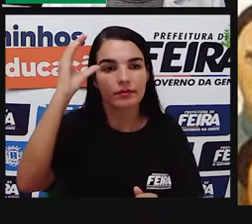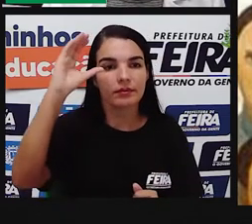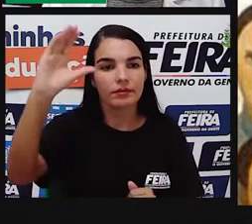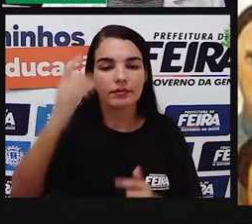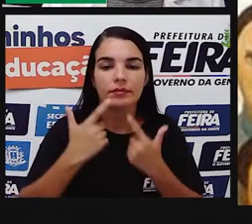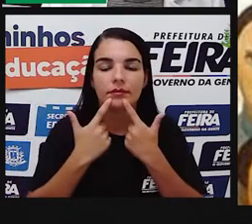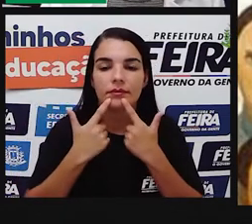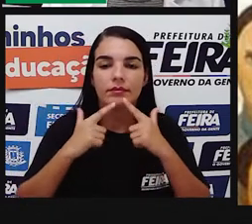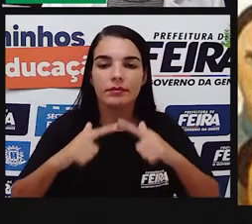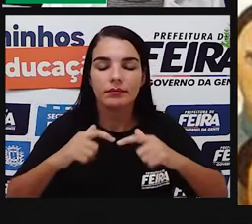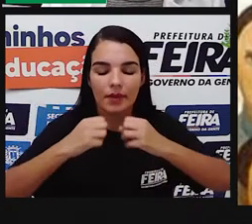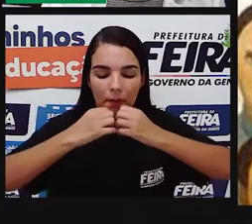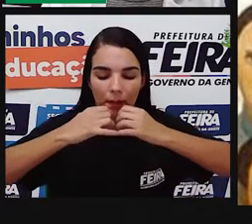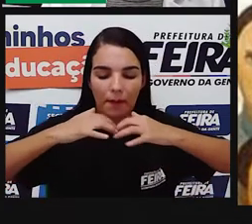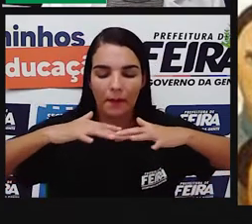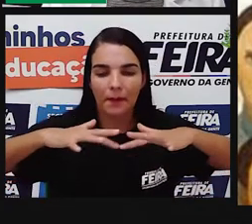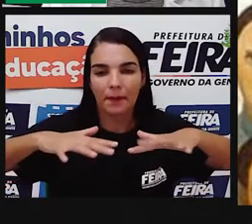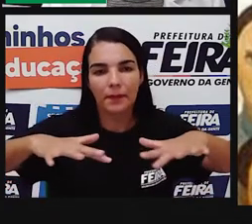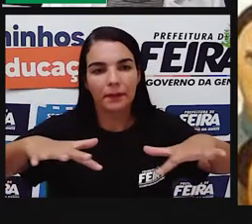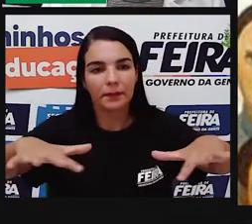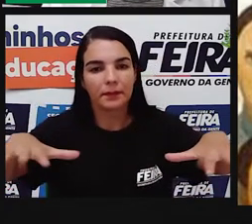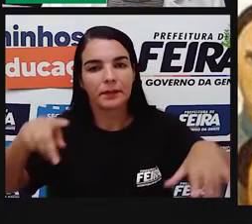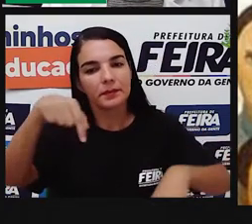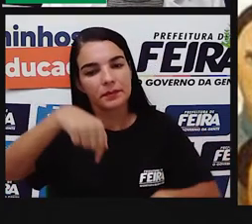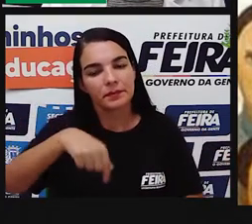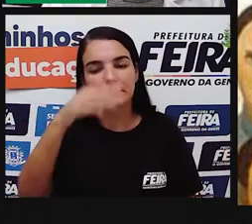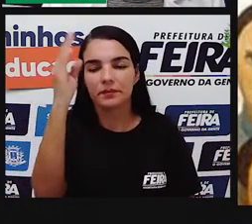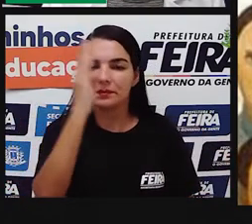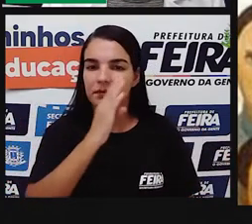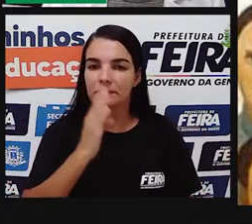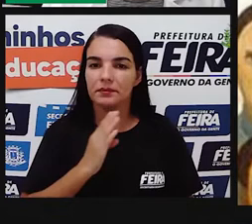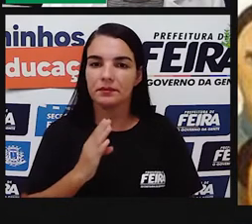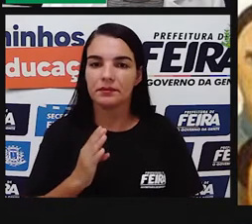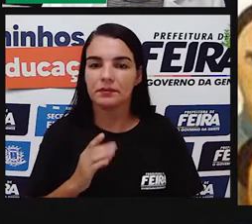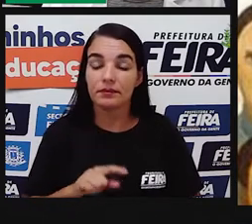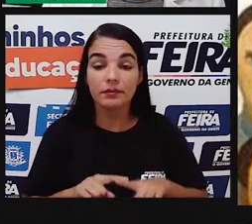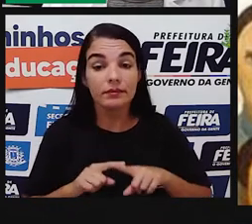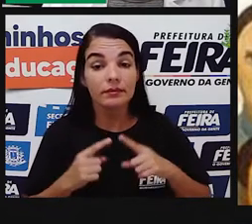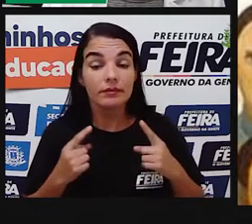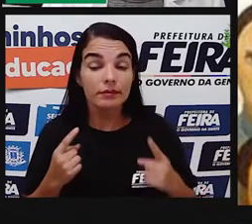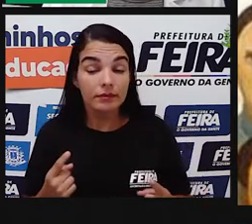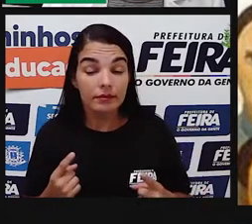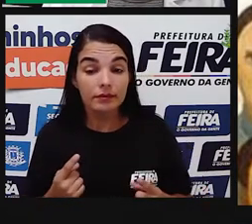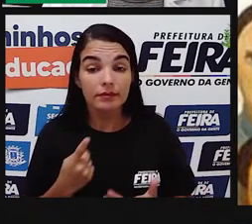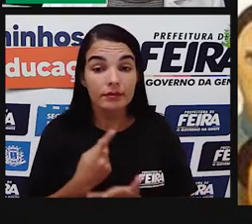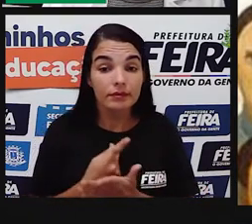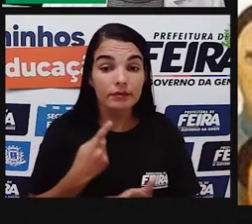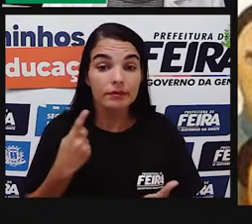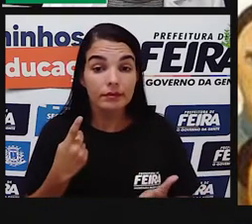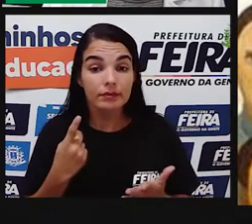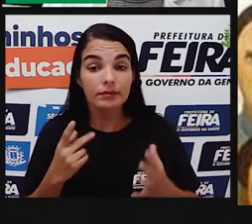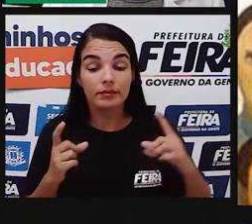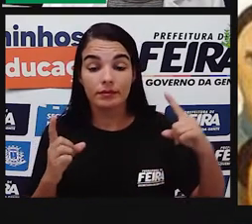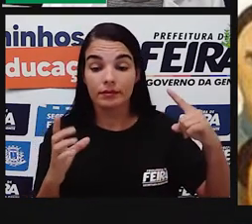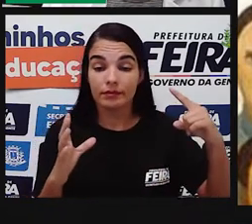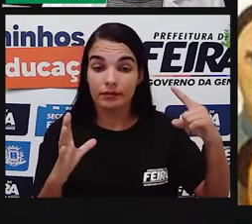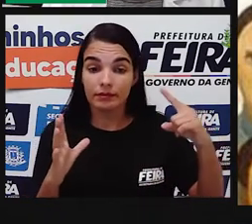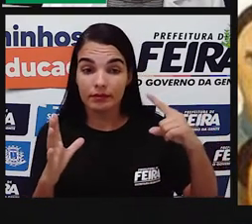foi disseminada pelo Brasil. Nisso, a influência linguística dos